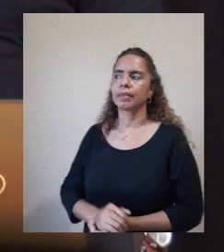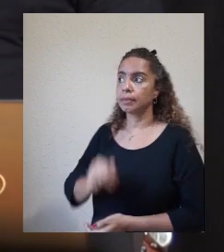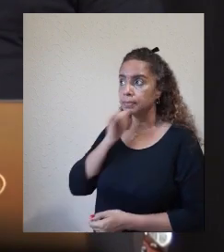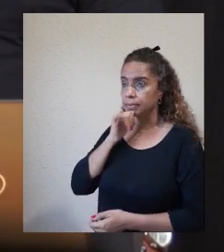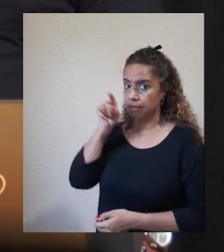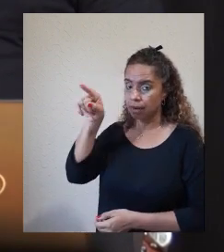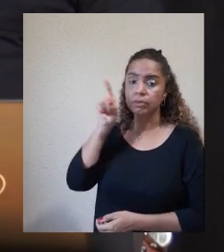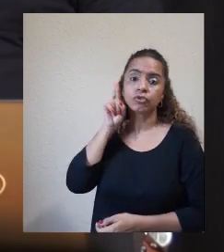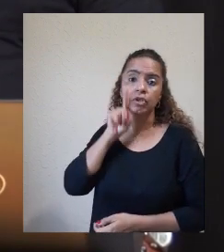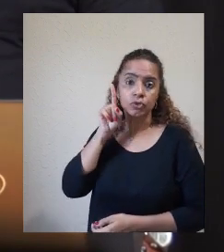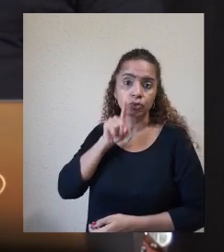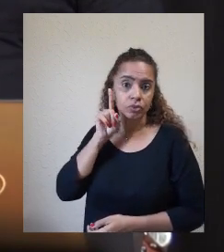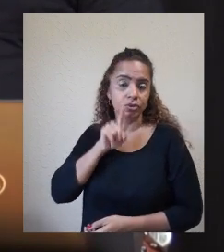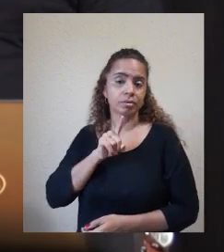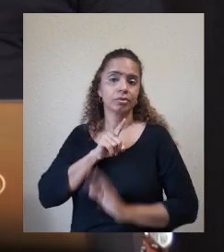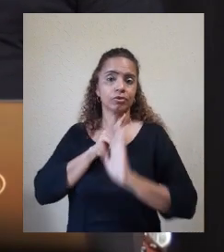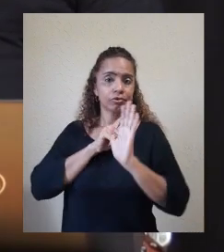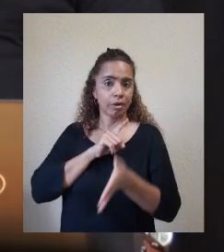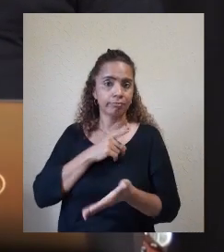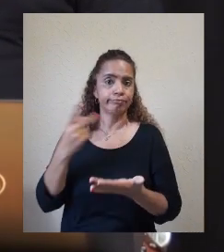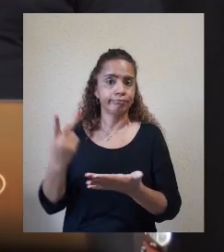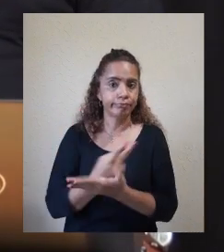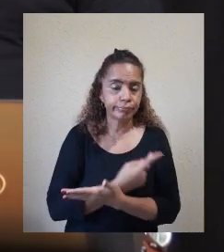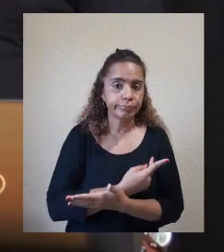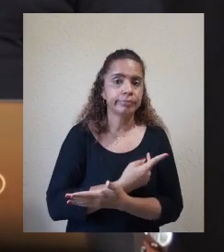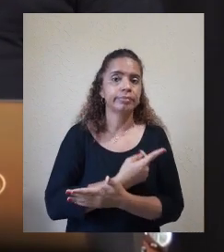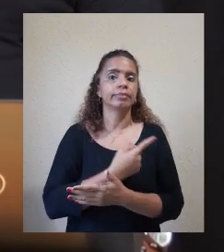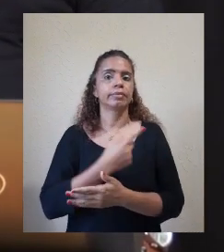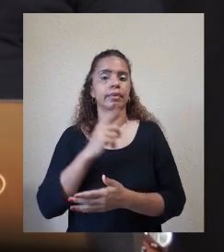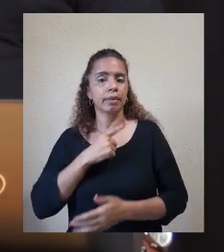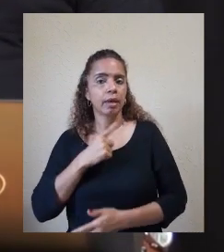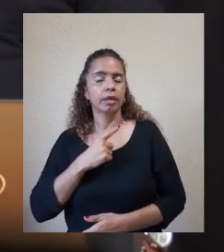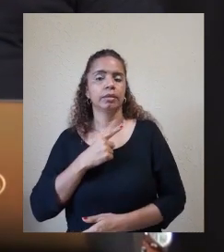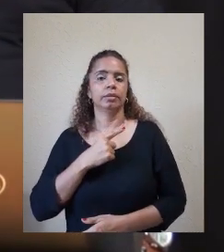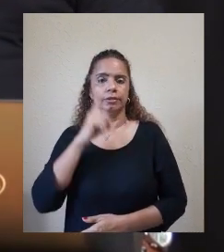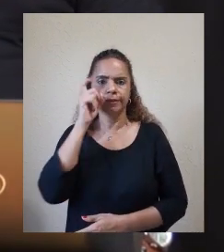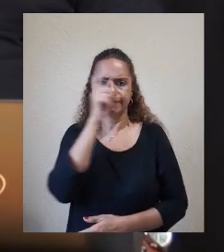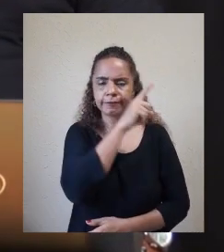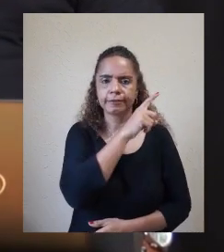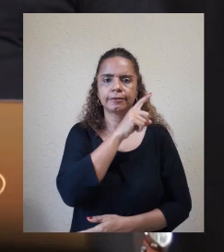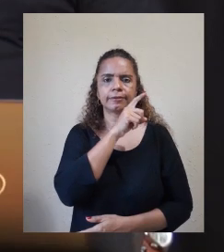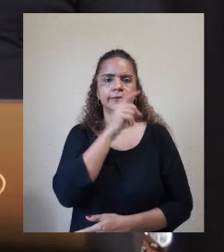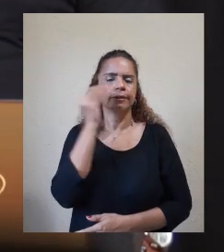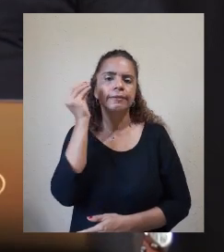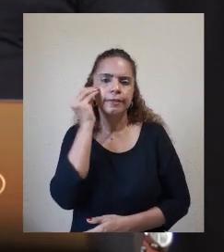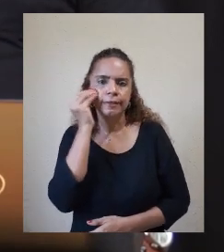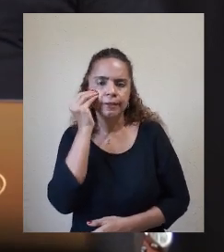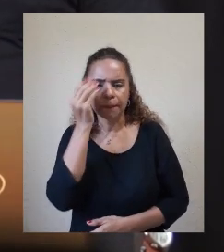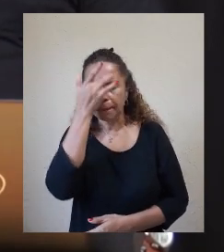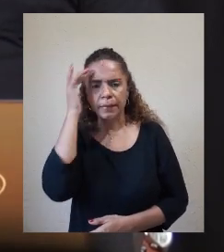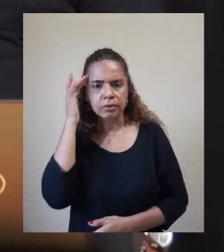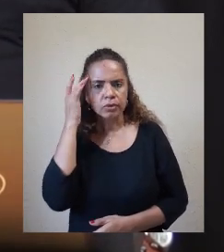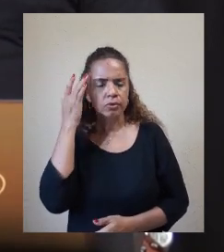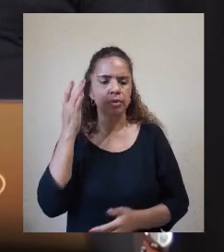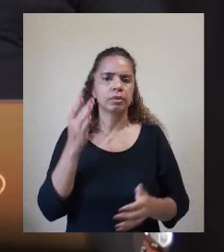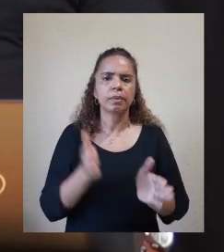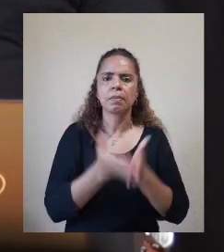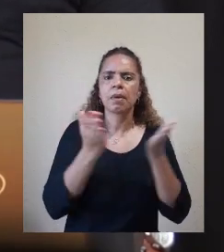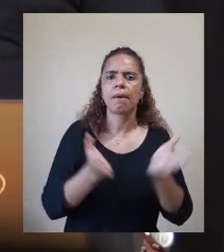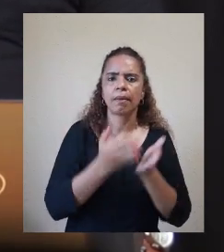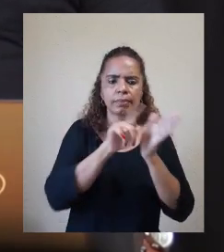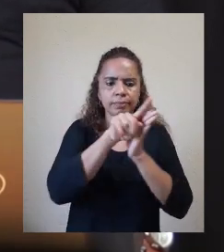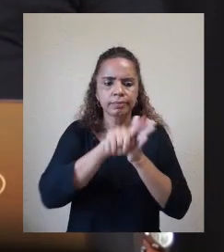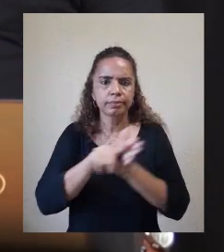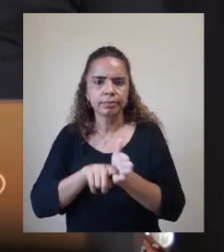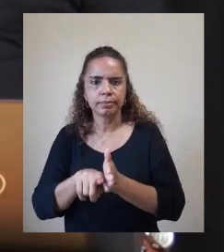frente, né? Eles estão tendo muita dificuldade em testar, especialmente a população de mais baixa renda, porque lá se o cara não pagar, não faz o teste. Eu vi